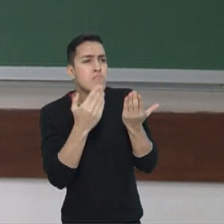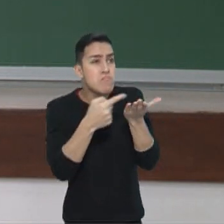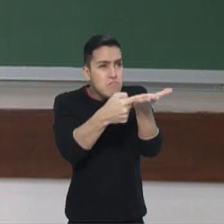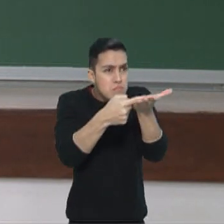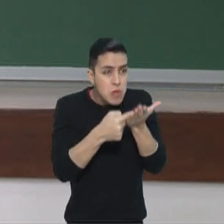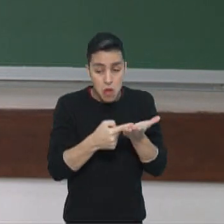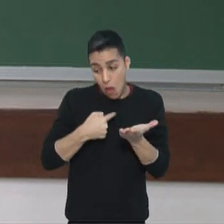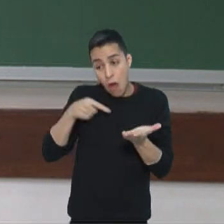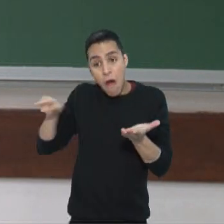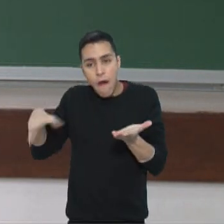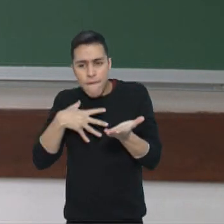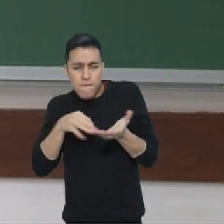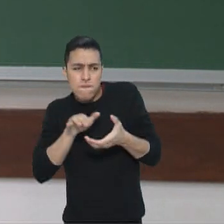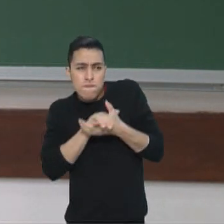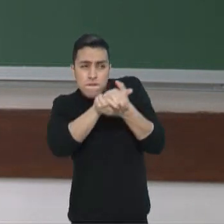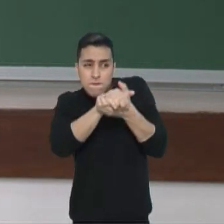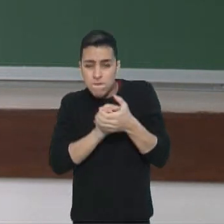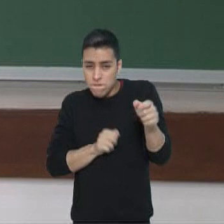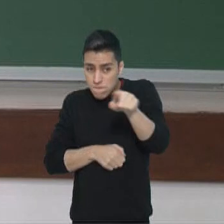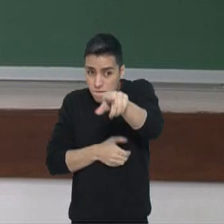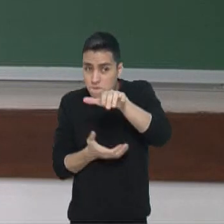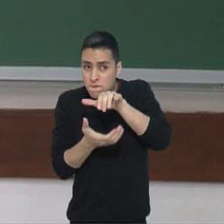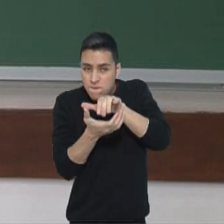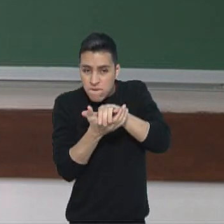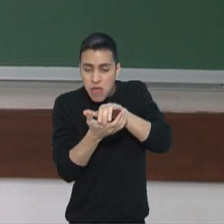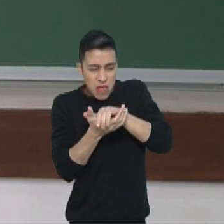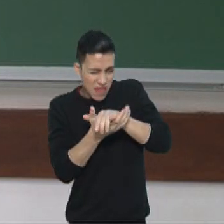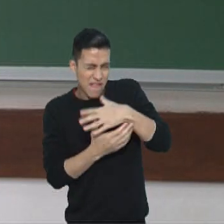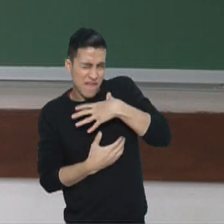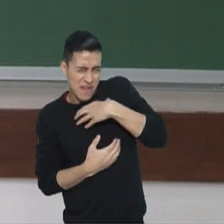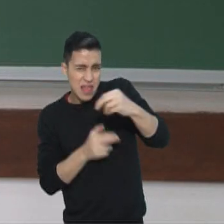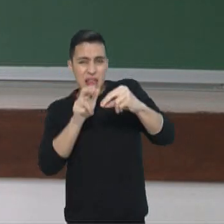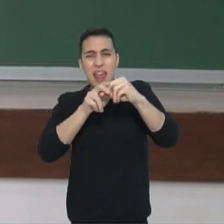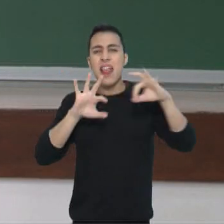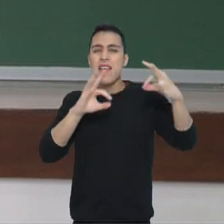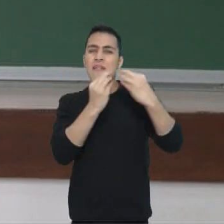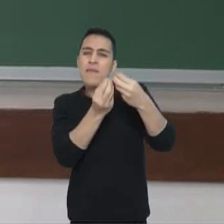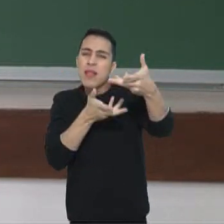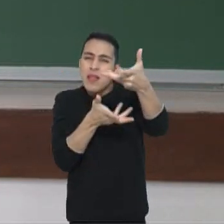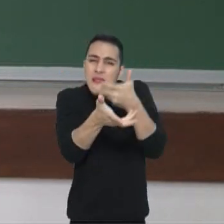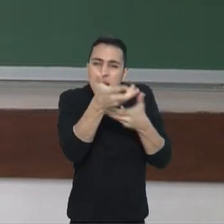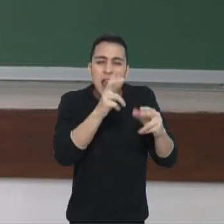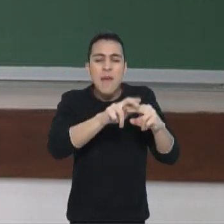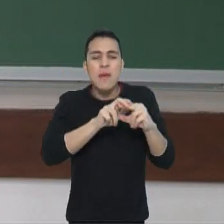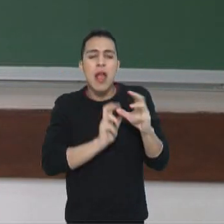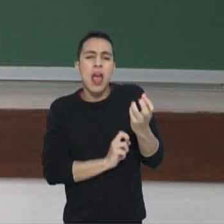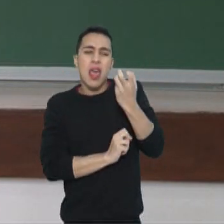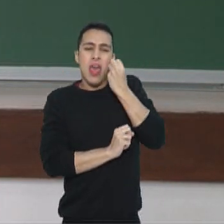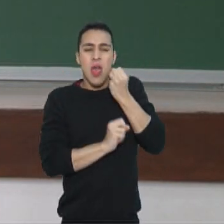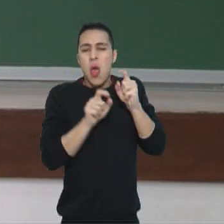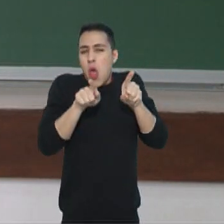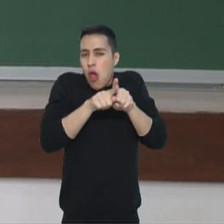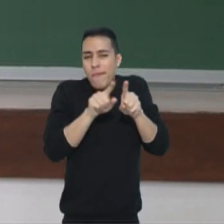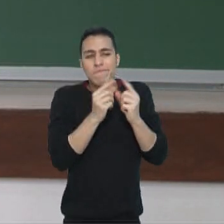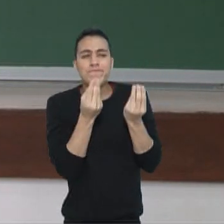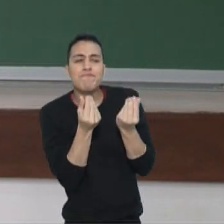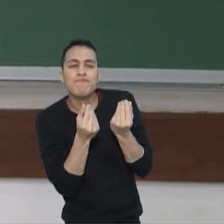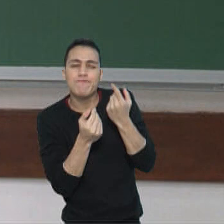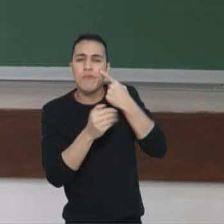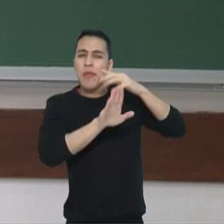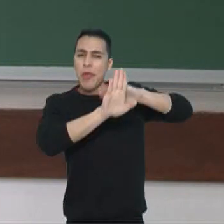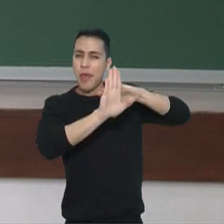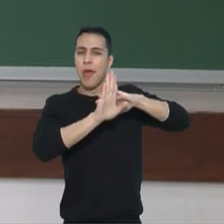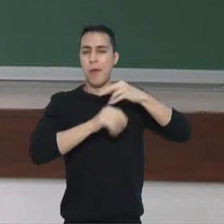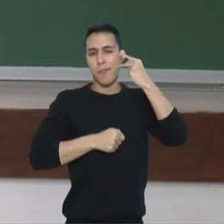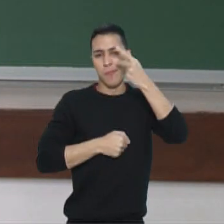para que os seus filhos se casassem com pessoas de famílias que eles pudessem ter algum benefício, alguma relação